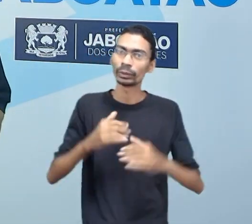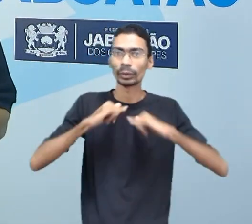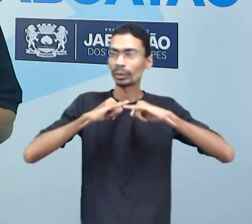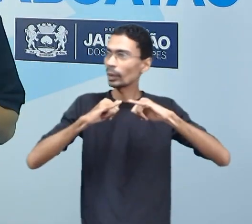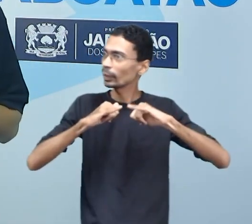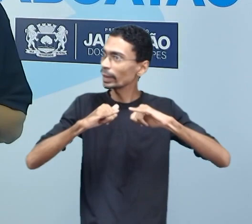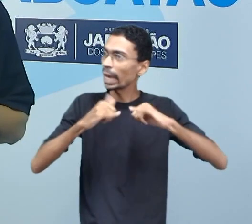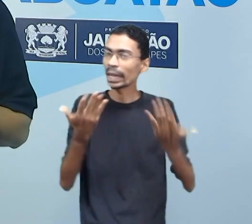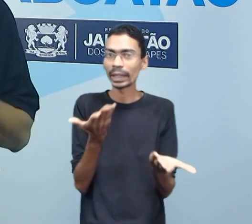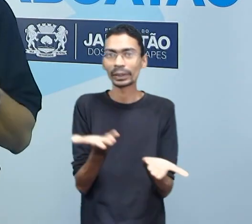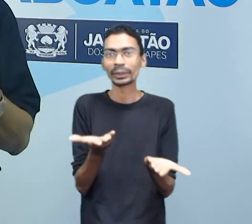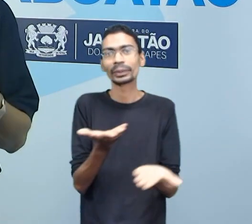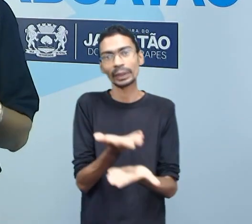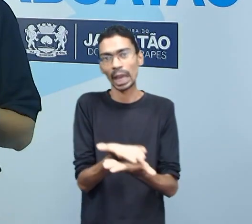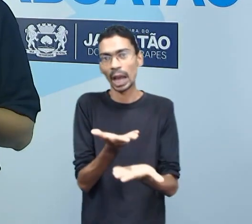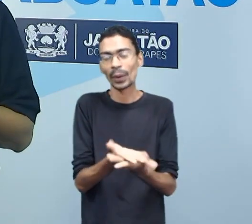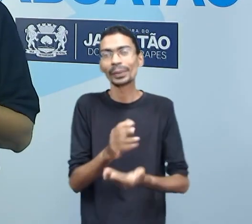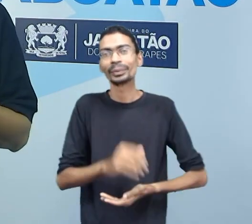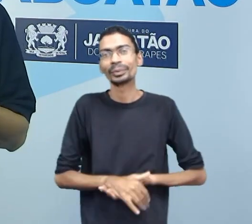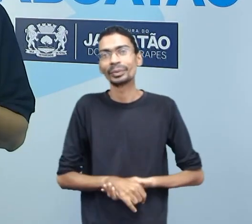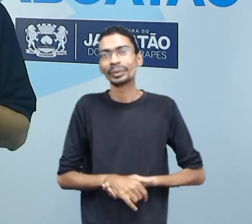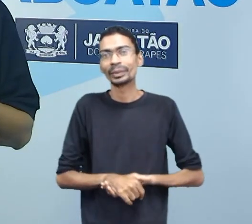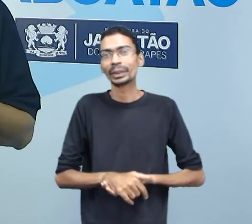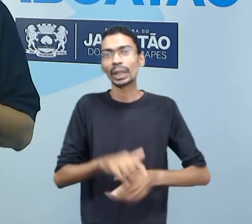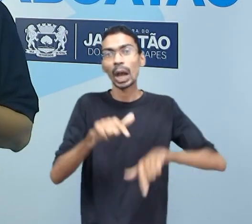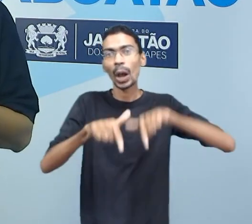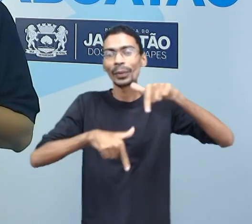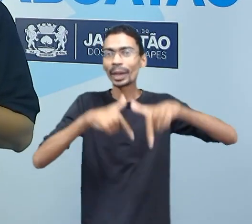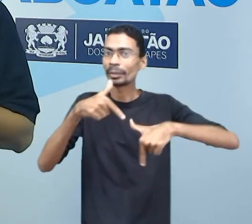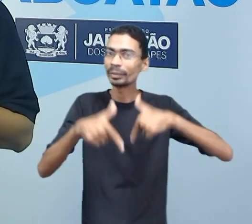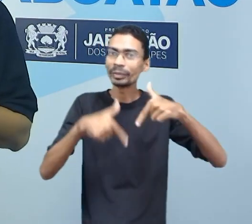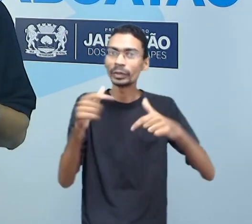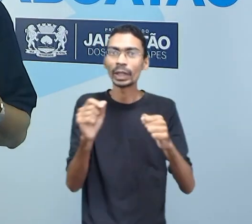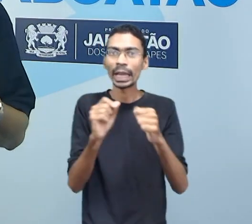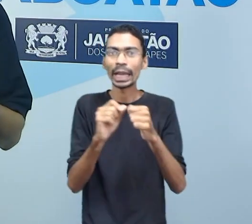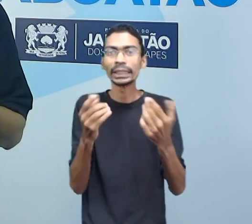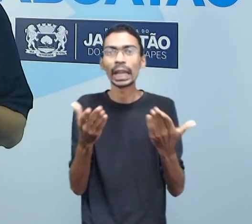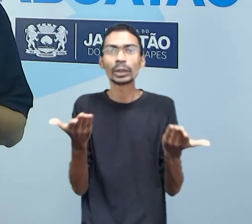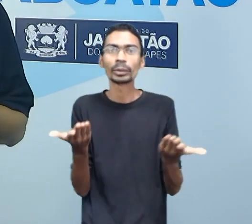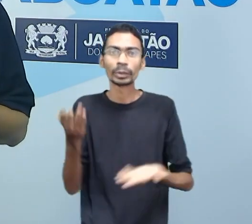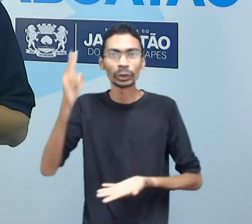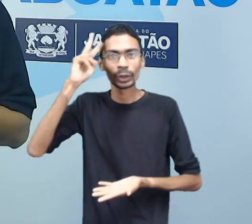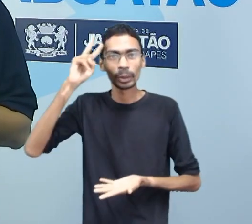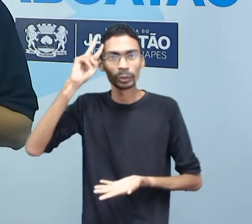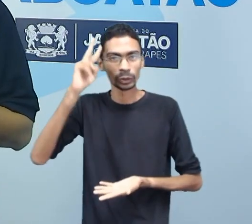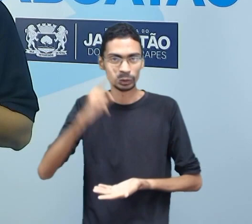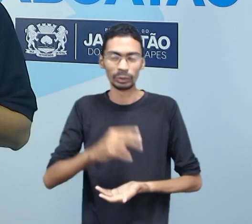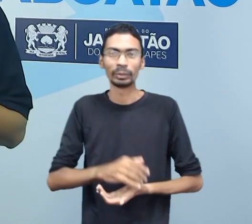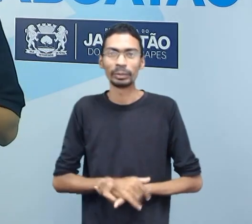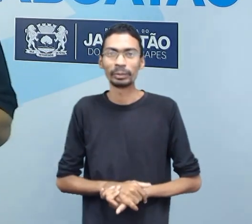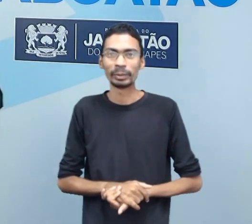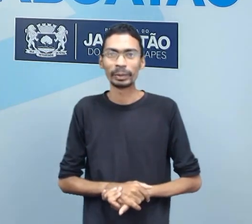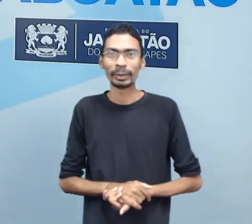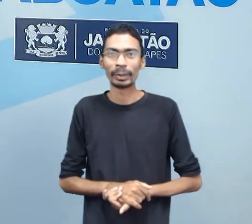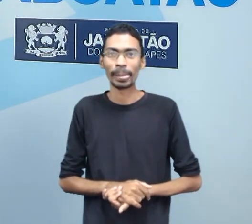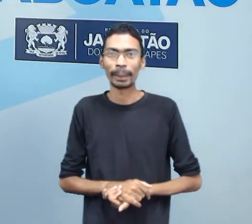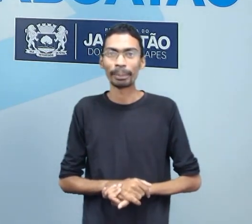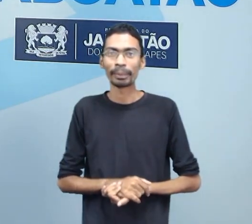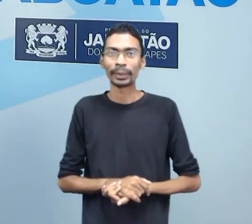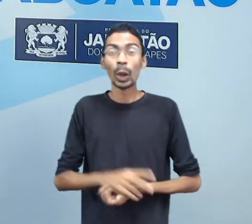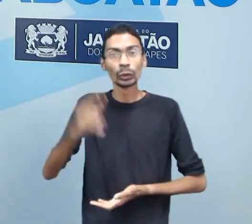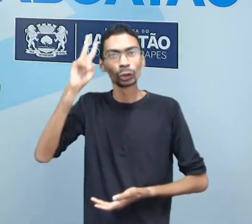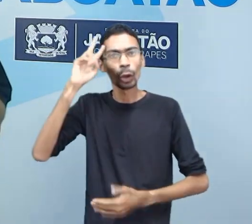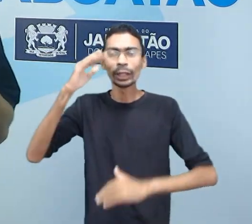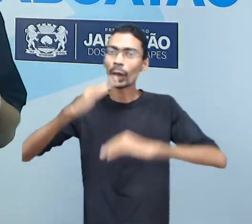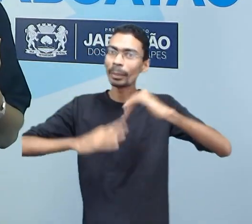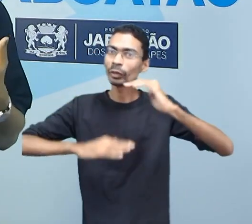aula em qual o trabalho realizado pelo historiador e ele é o profissional